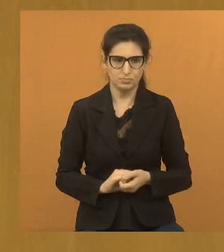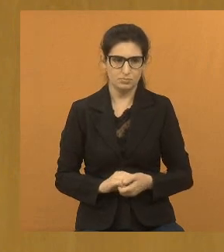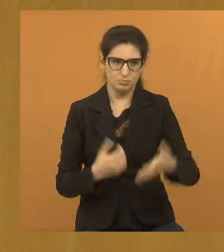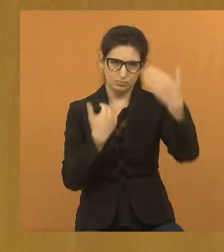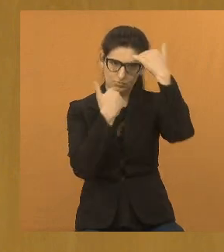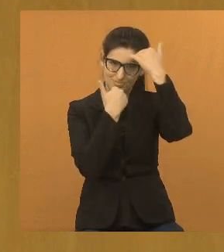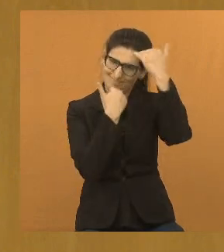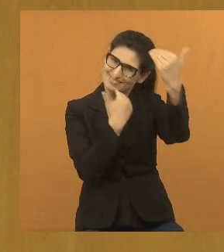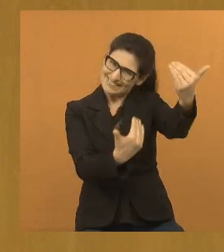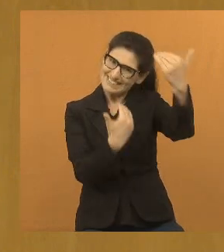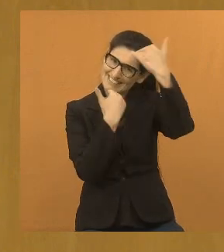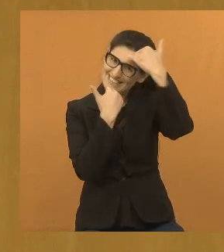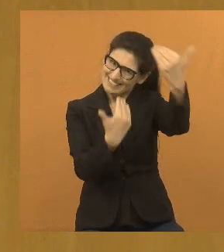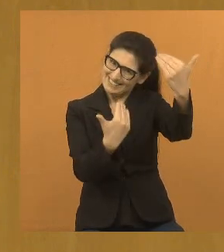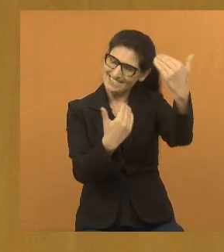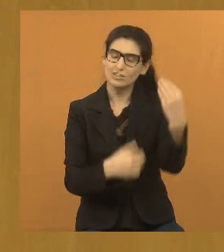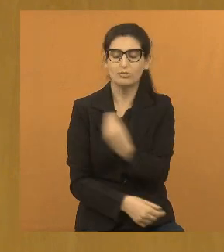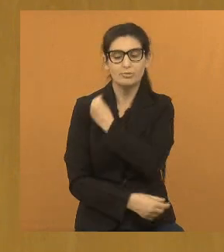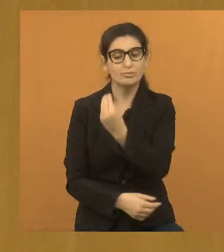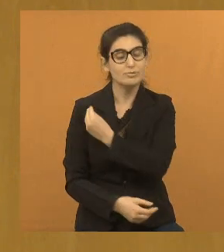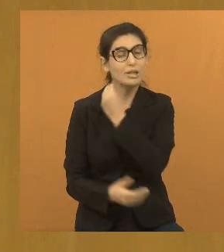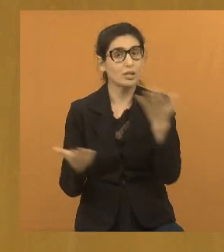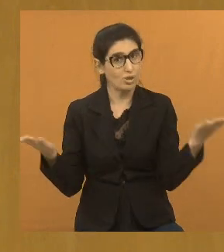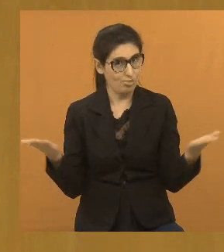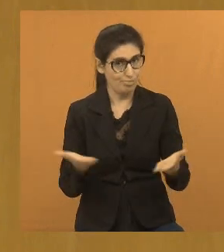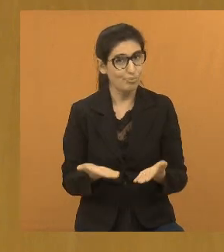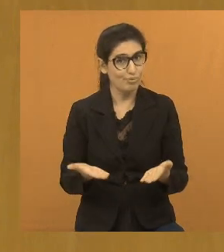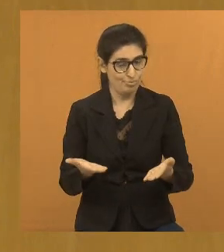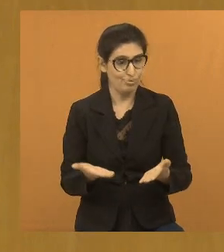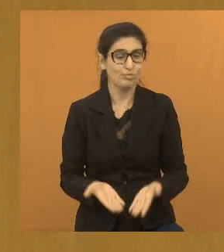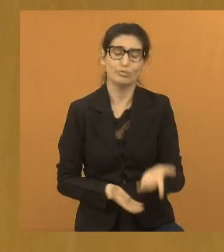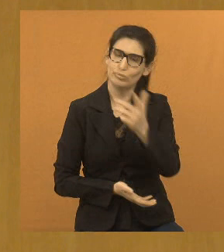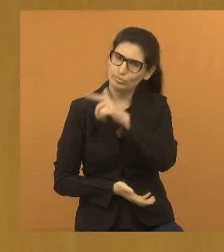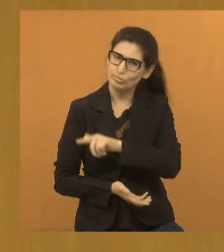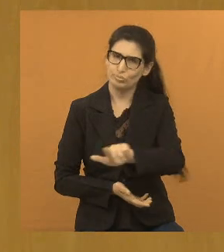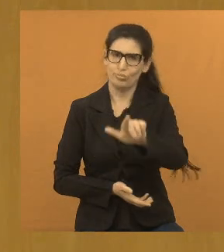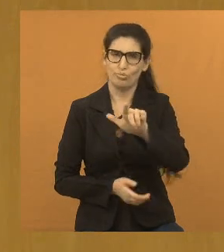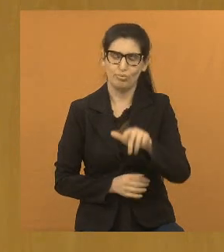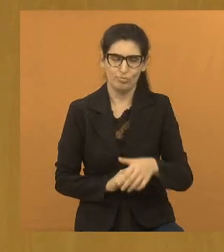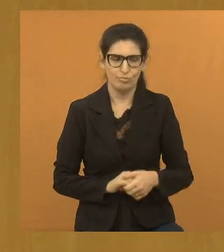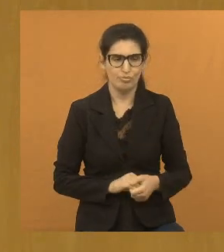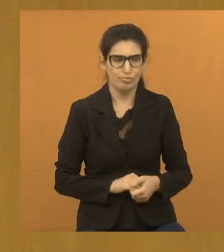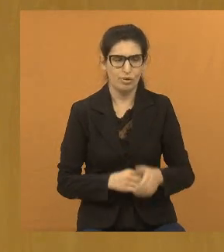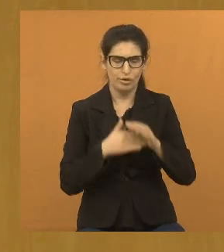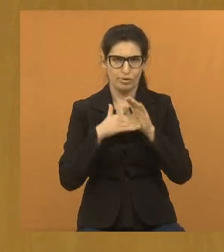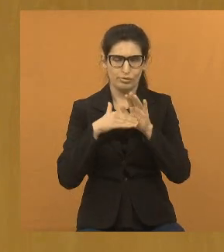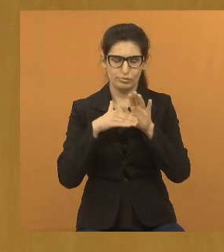Muito obrigada por estarmos aqui hoje, mais uma vez,